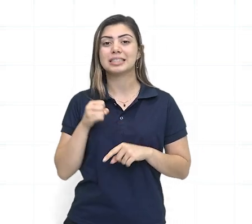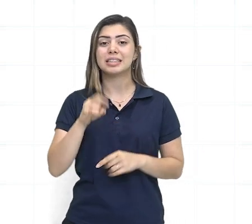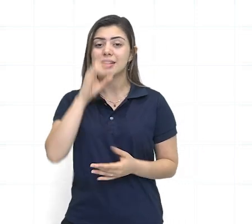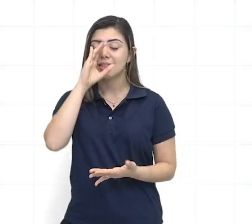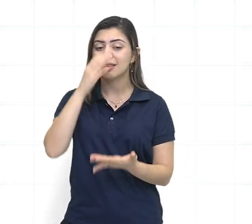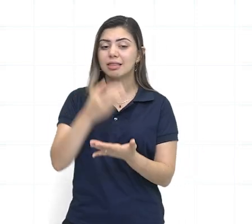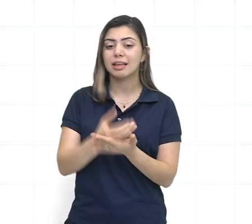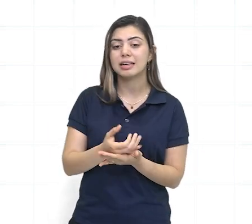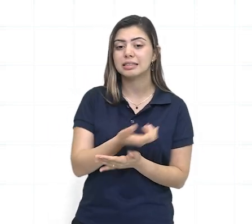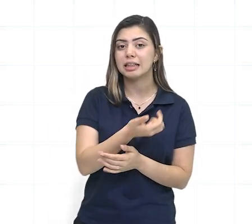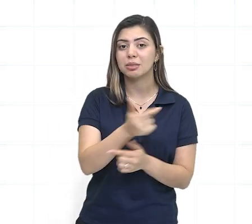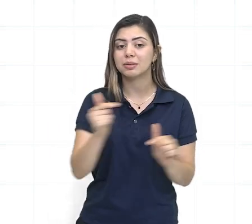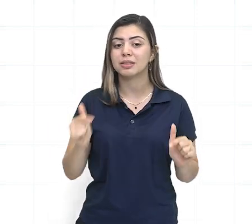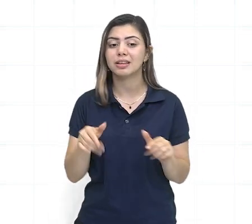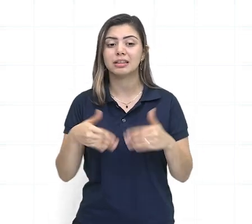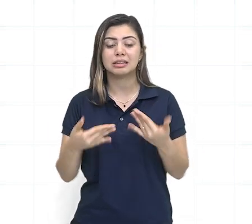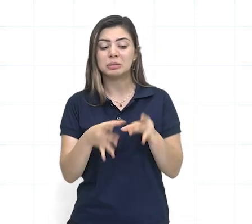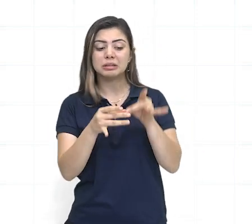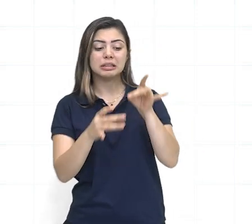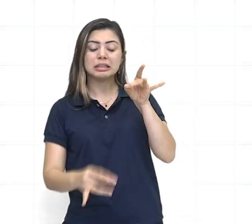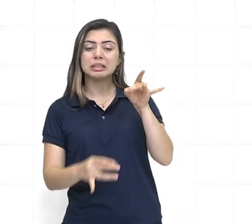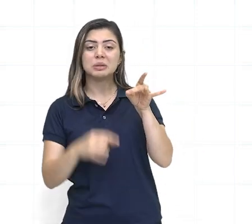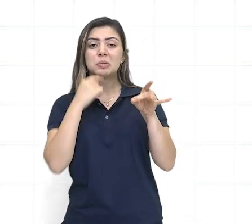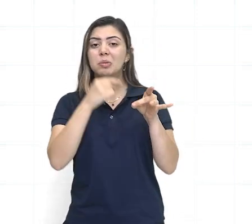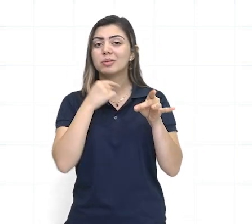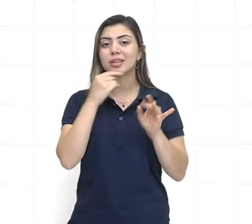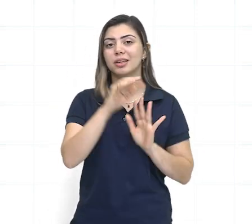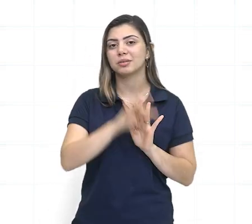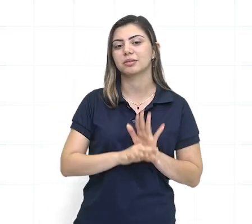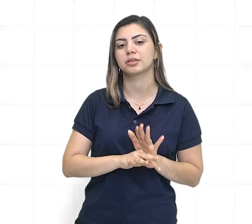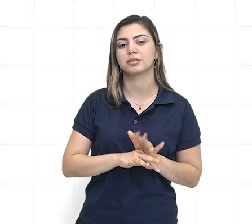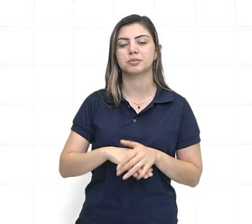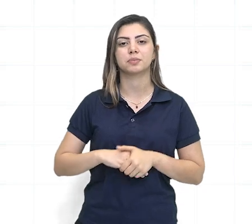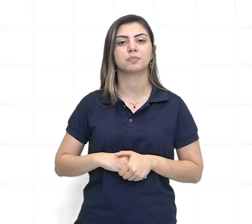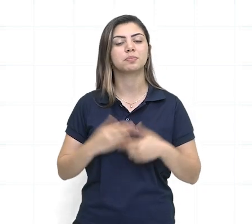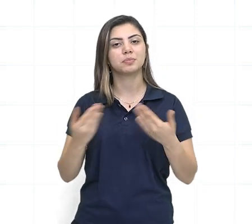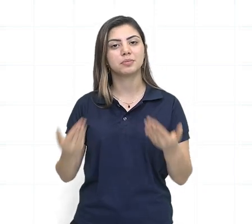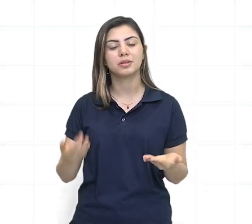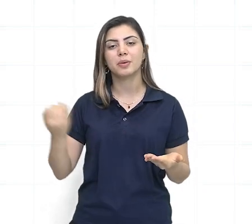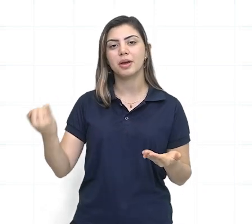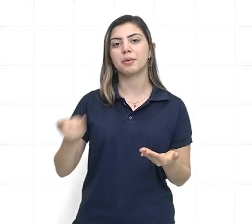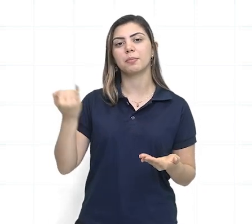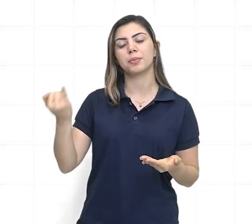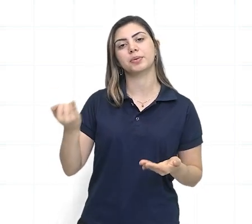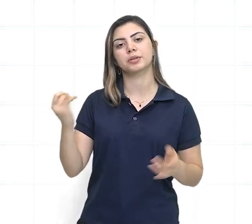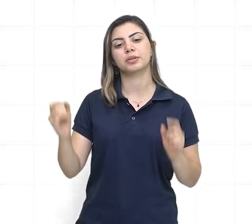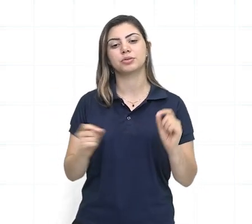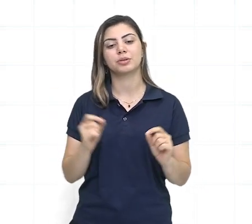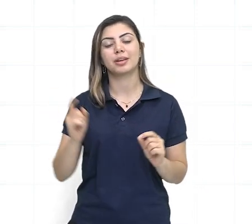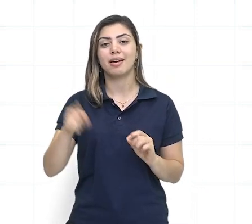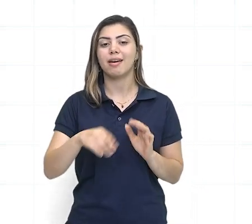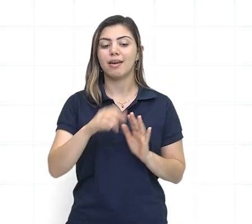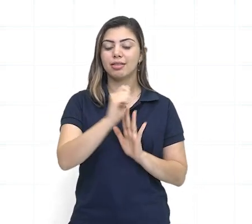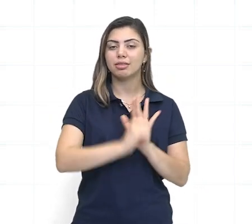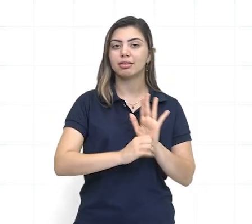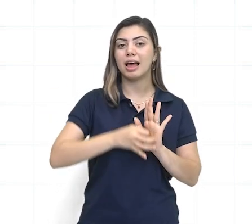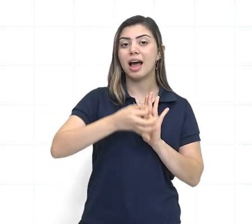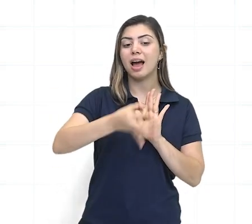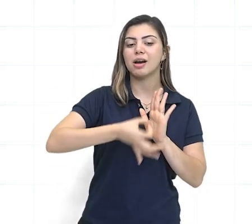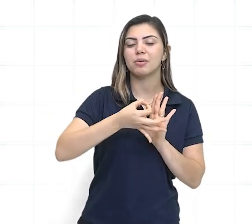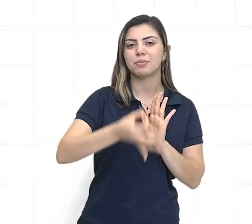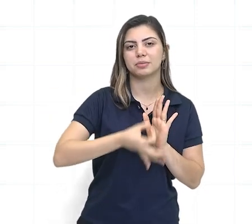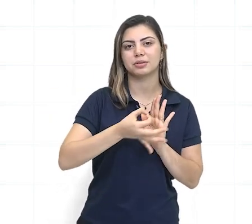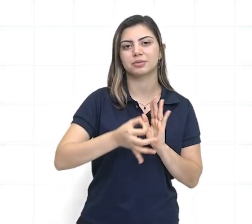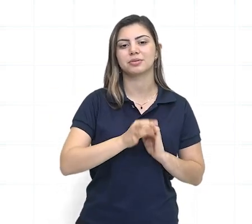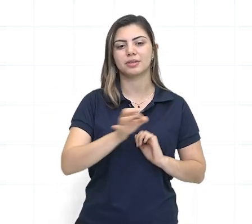vou conseguir desenvolver, né, o meu texto. Por isso que é importante, quando se fala de argumentar,